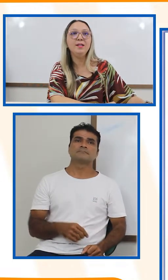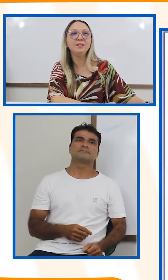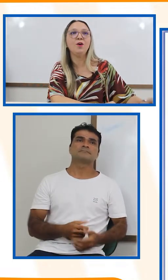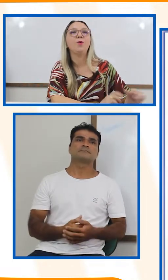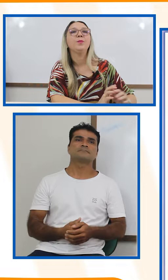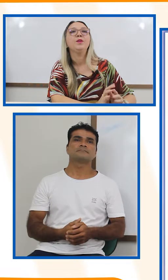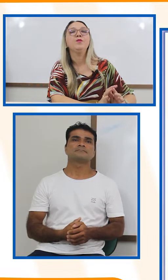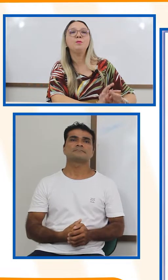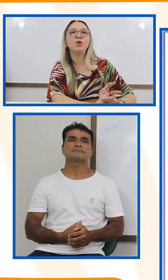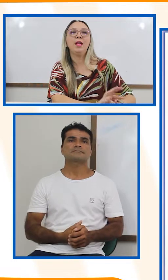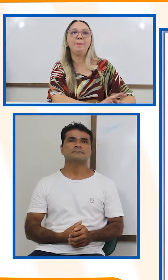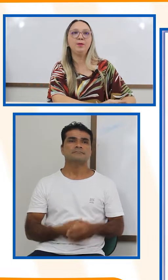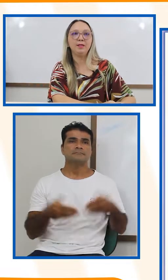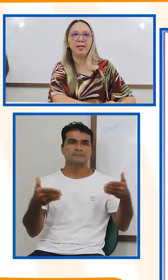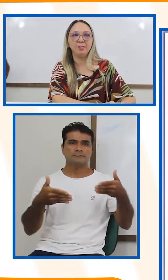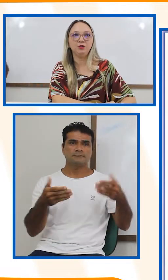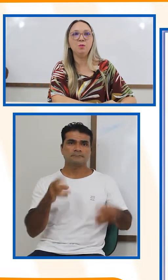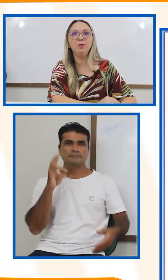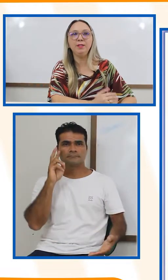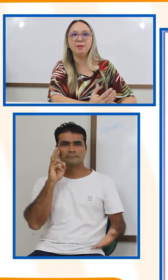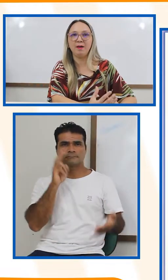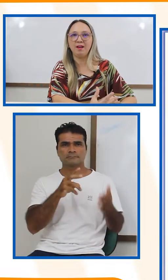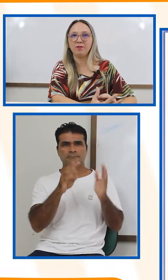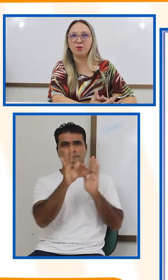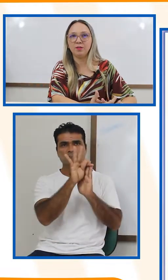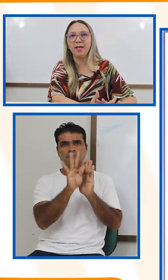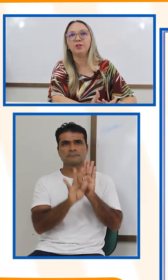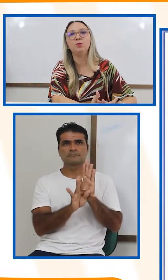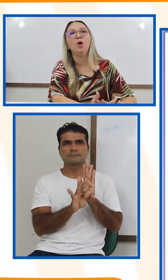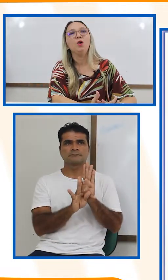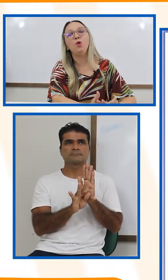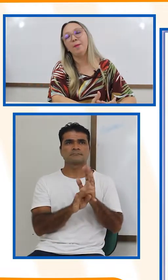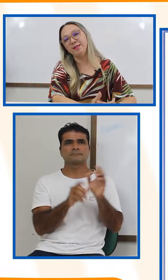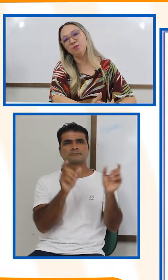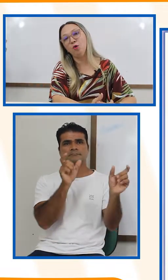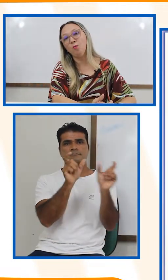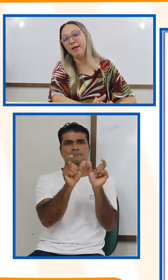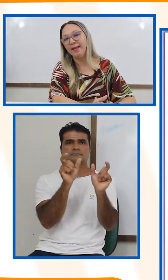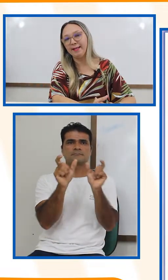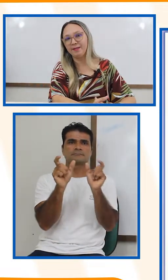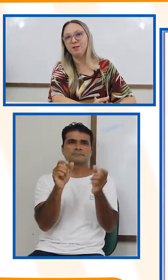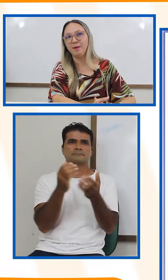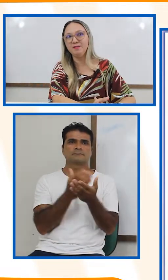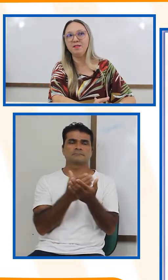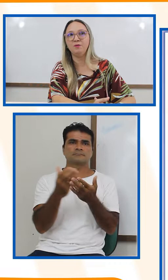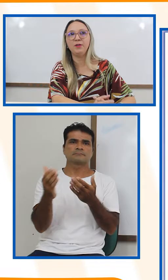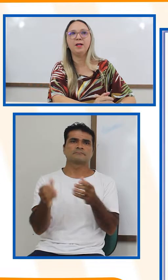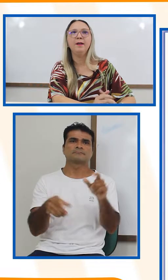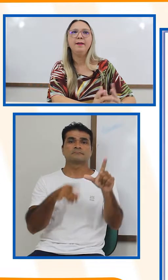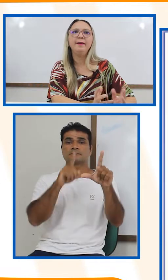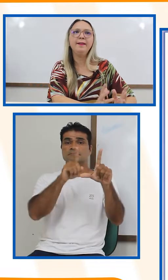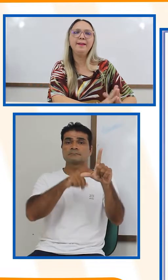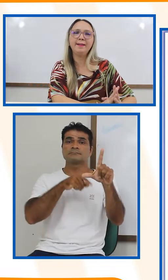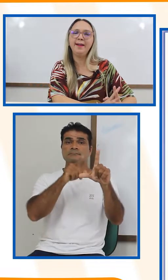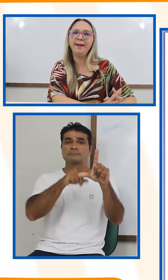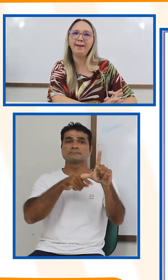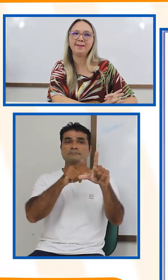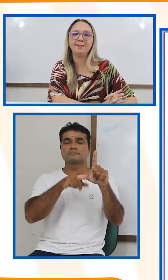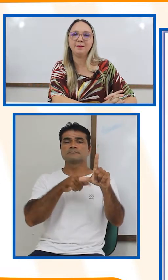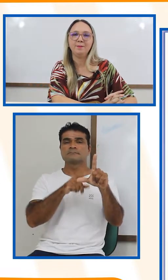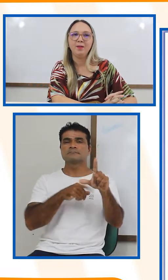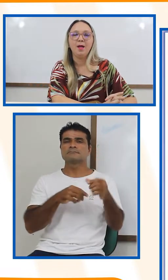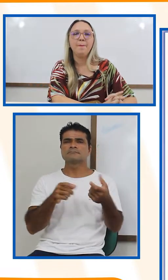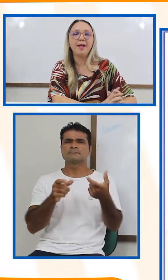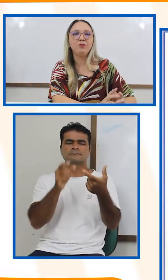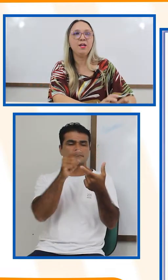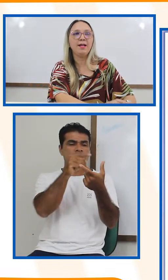Agora, olhem só, vamos olhar para o texto. Muitas palavras do texto começam com uma letra específica. Que letra é